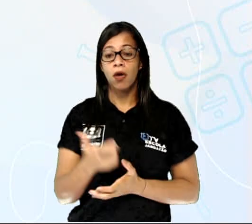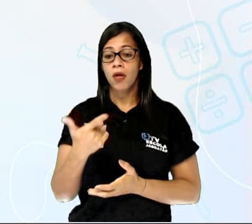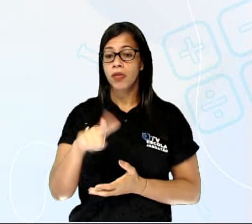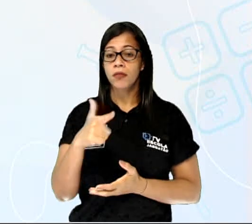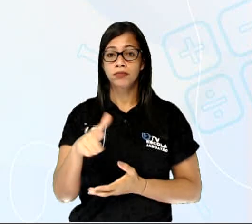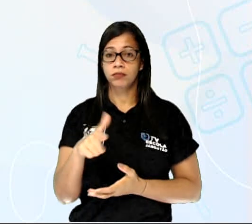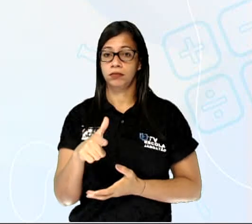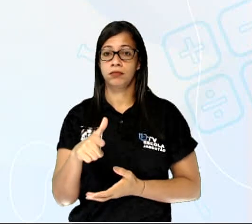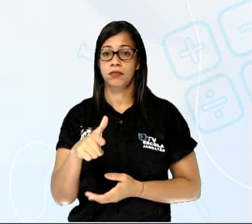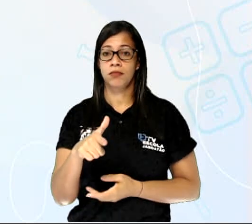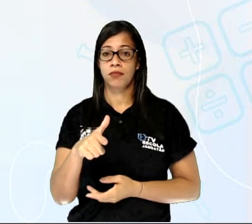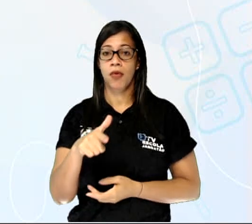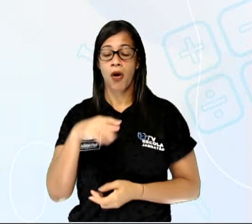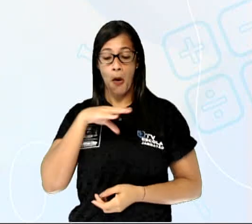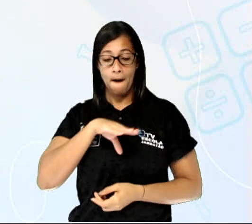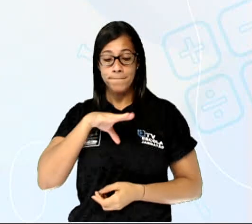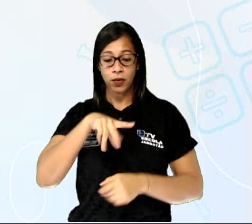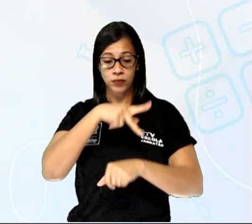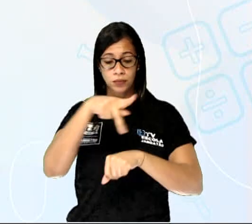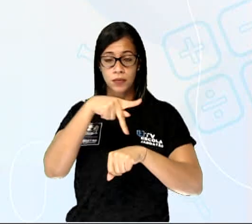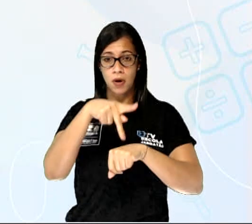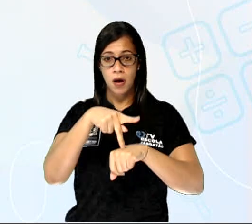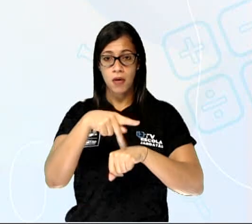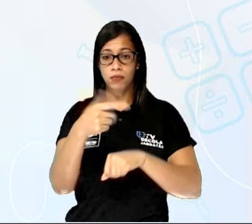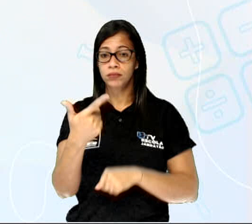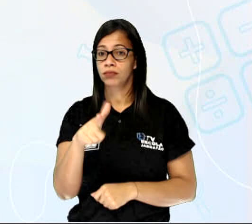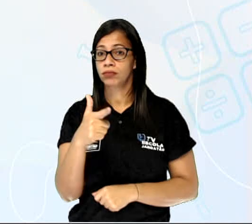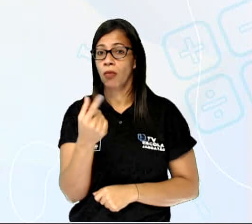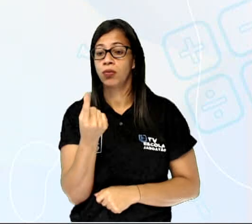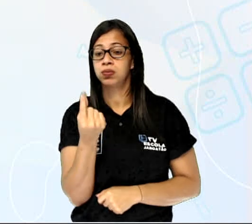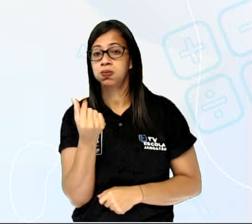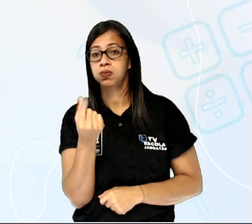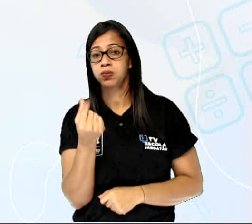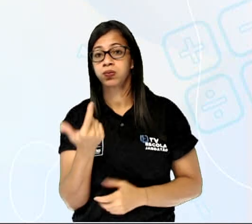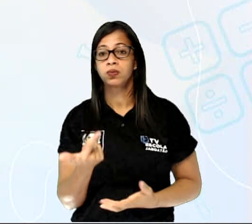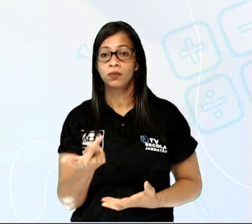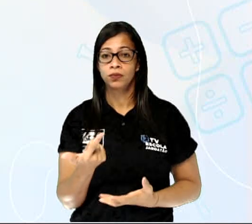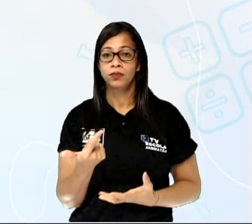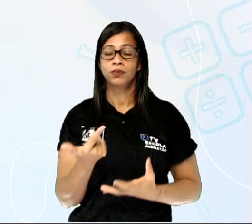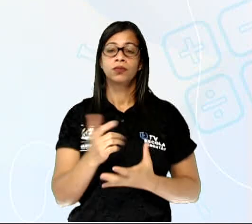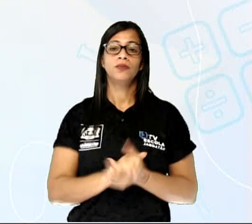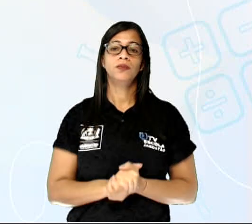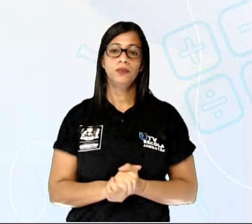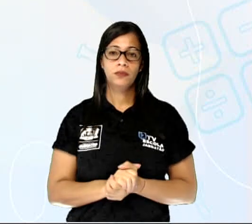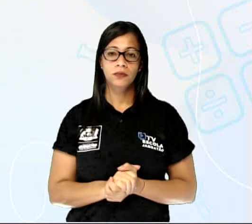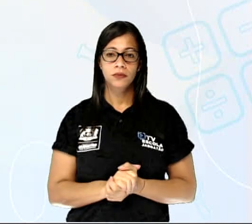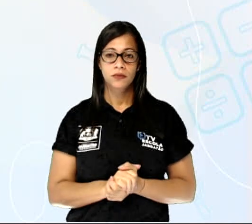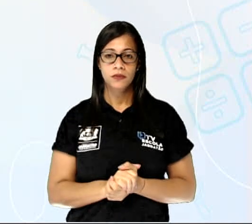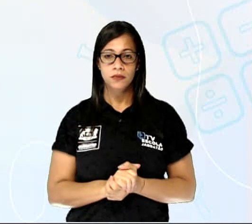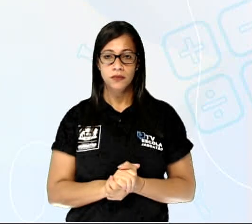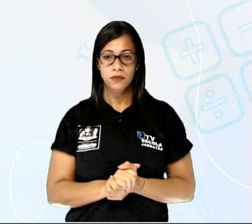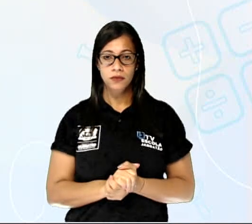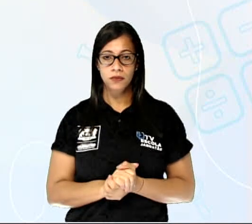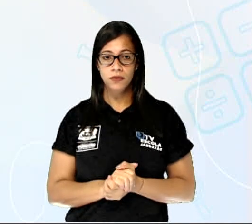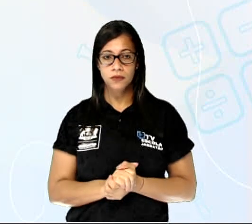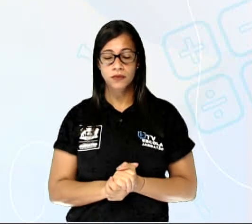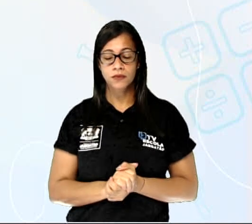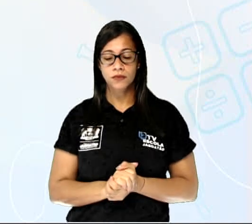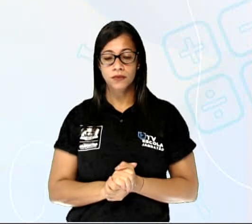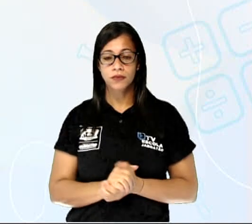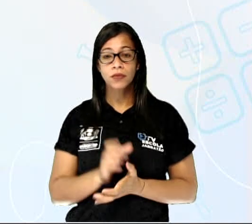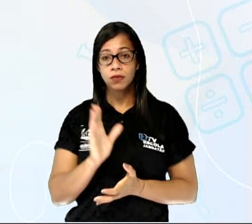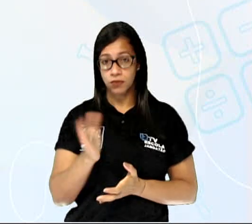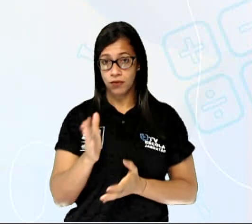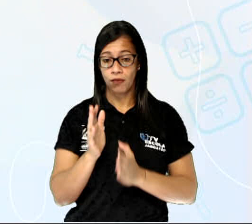investimentos com o rico comércio do açúcar, de especiarias, já prontas e vindas das Índias, e ainda por